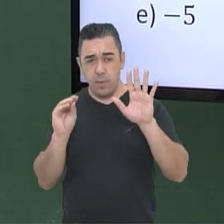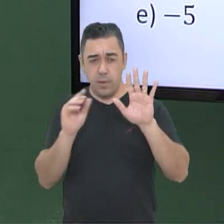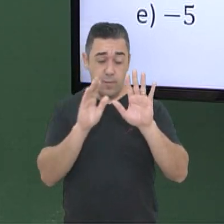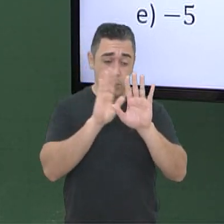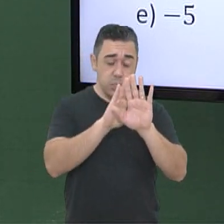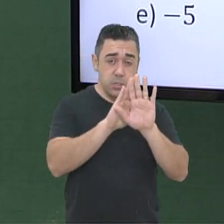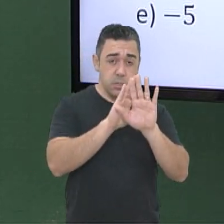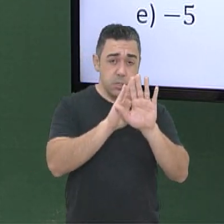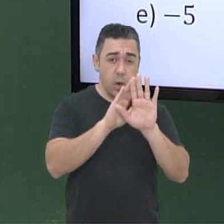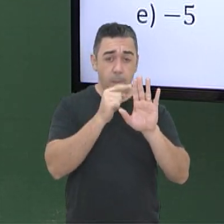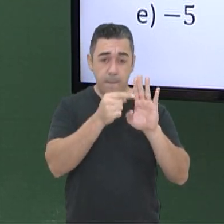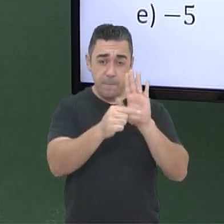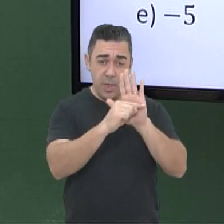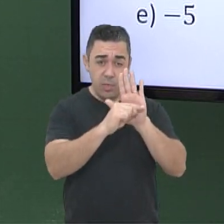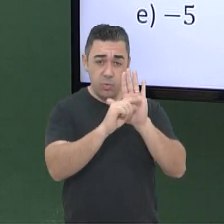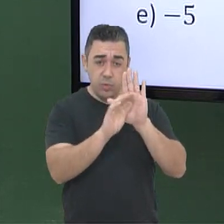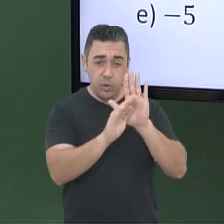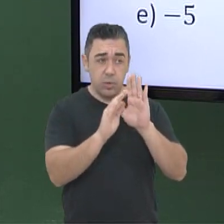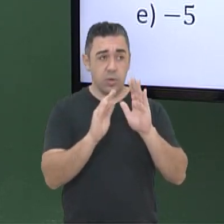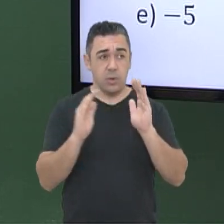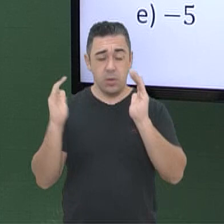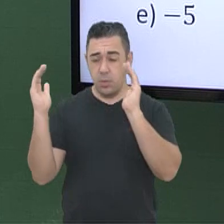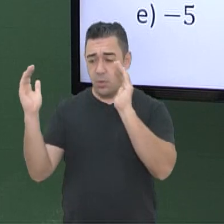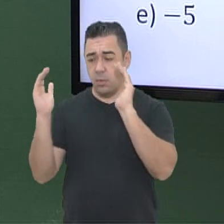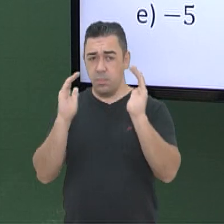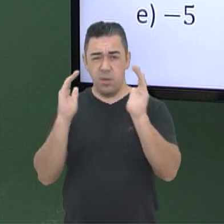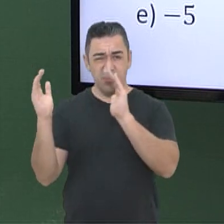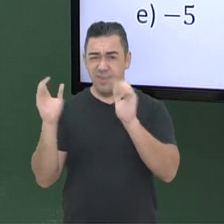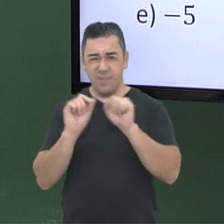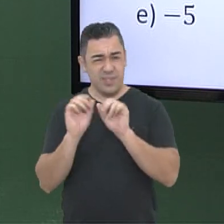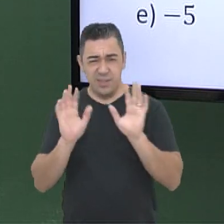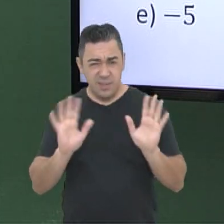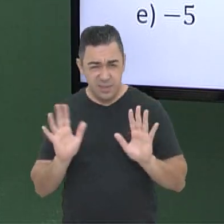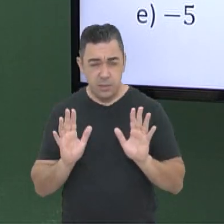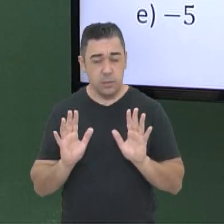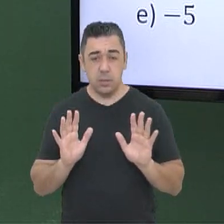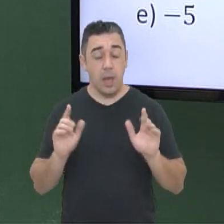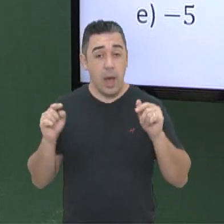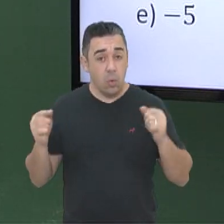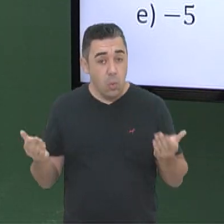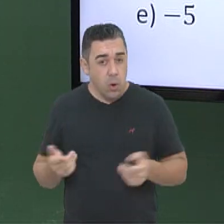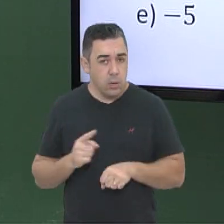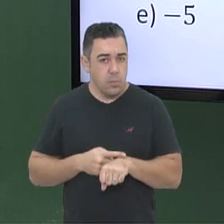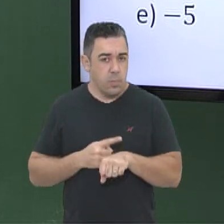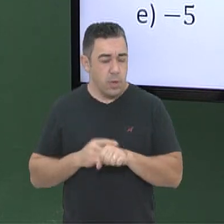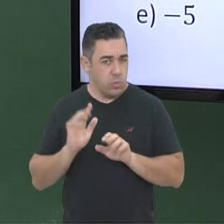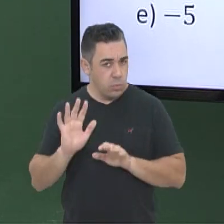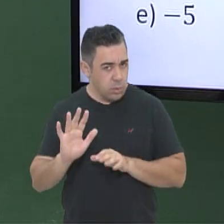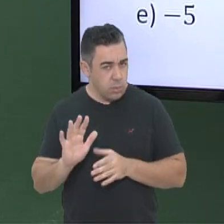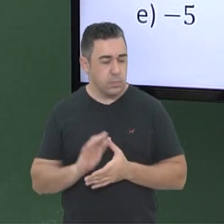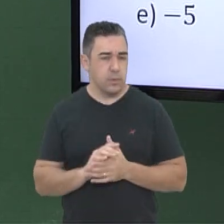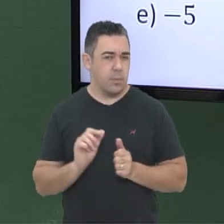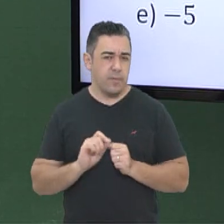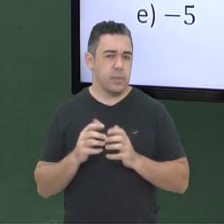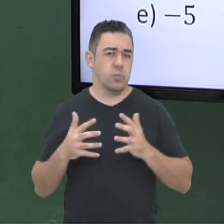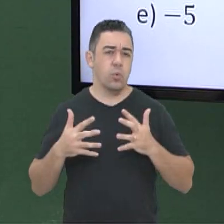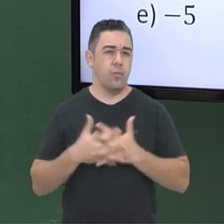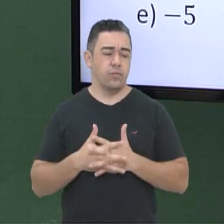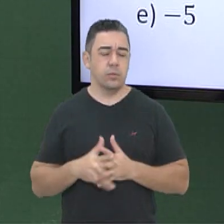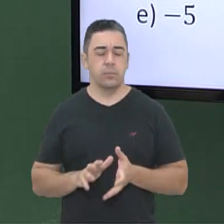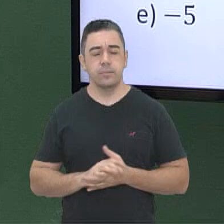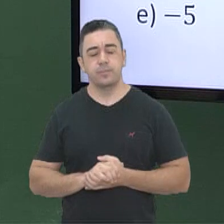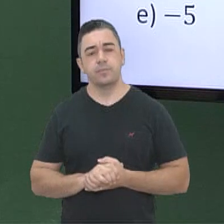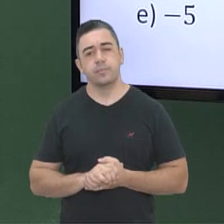existisse, tá? Ou seja, eu não vou considerar que menos, a raiz de 10 seja negativo nesse momento, tá? Só para não confundir a